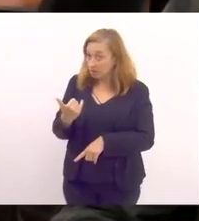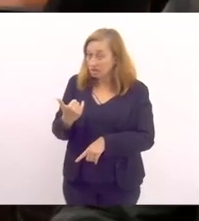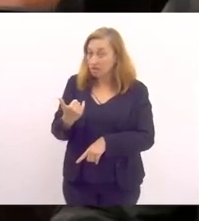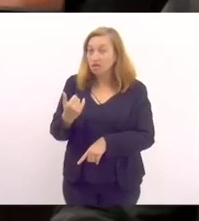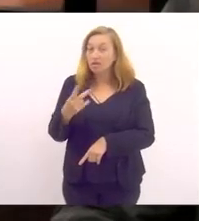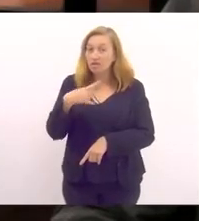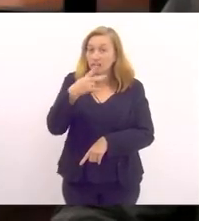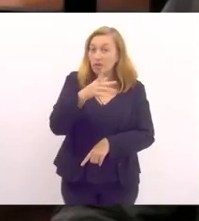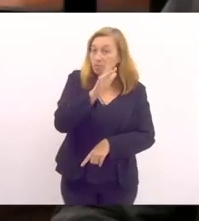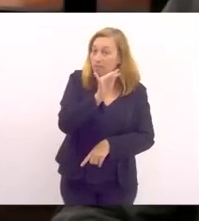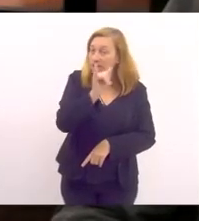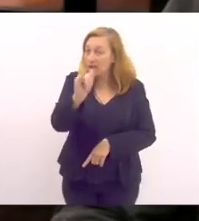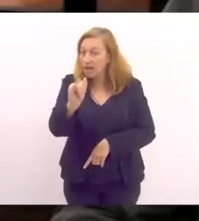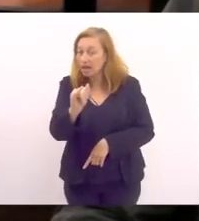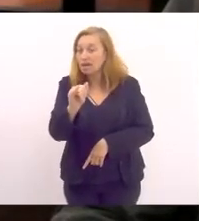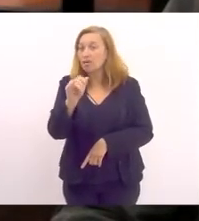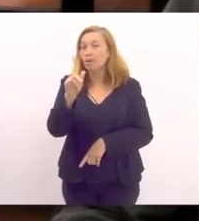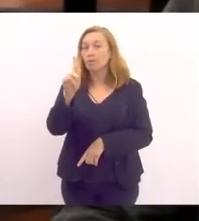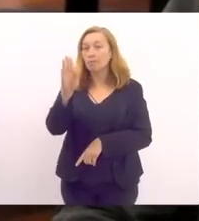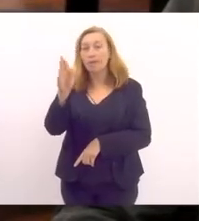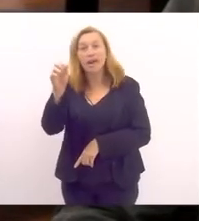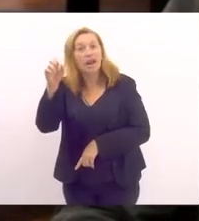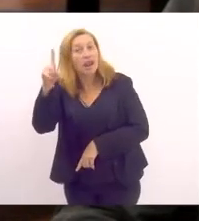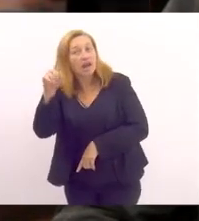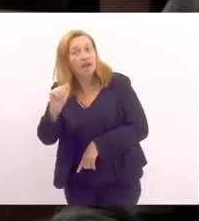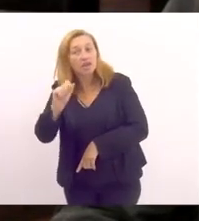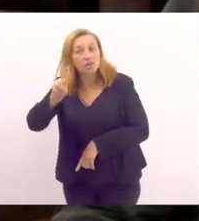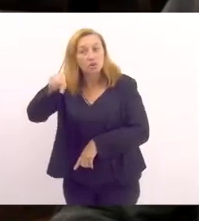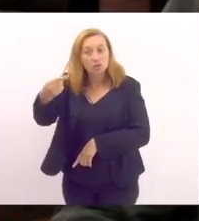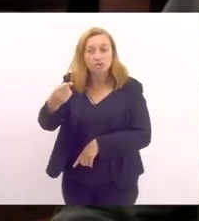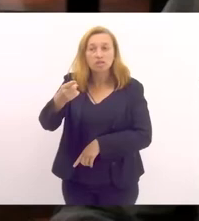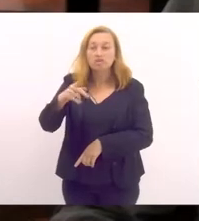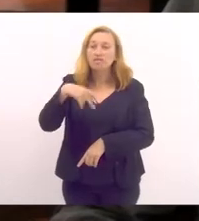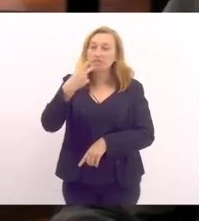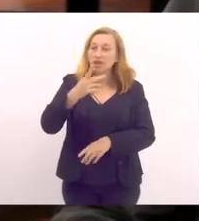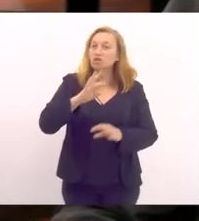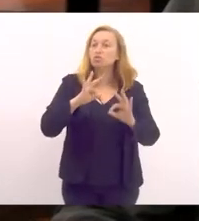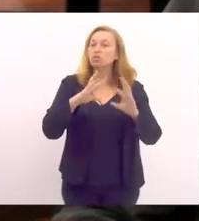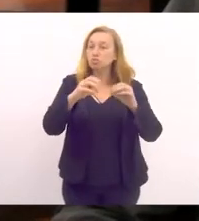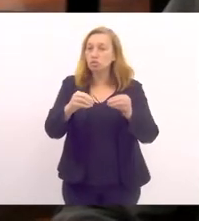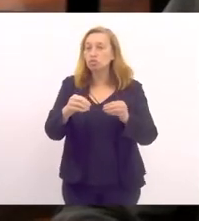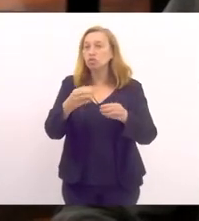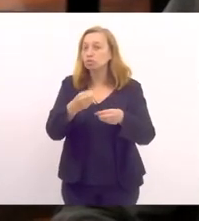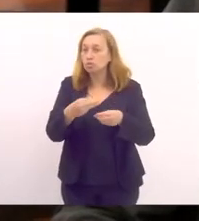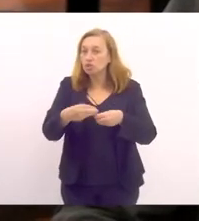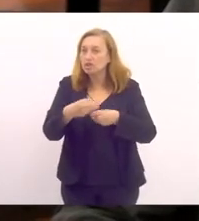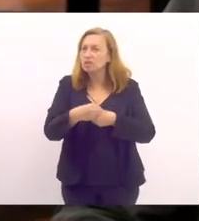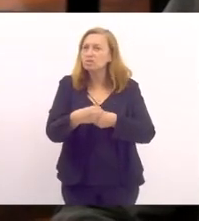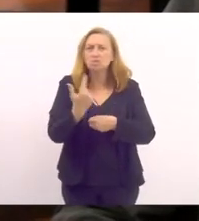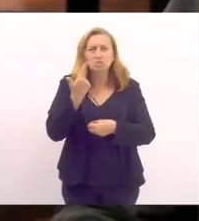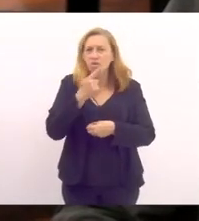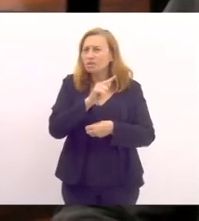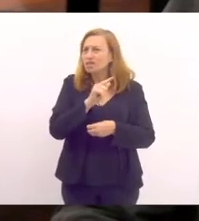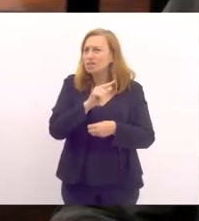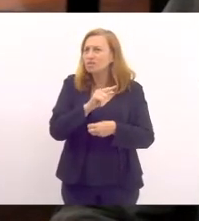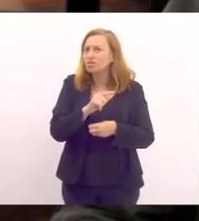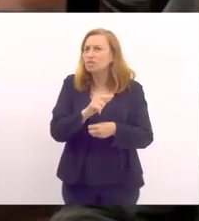Biá, fala com a Bela, fala com o outro, e a gente vai falando com os municípios até a gente. E a gente ainda não conseguiu